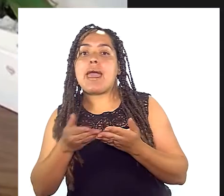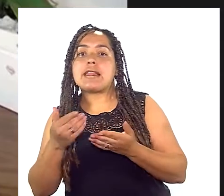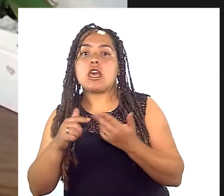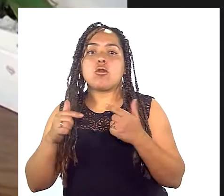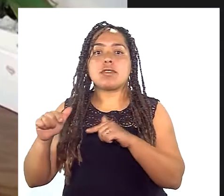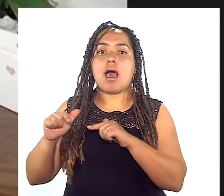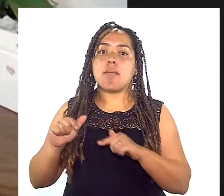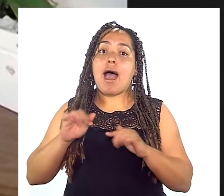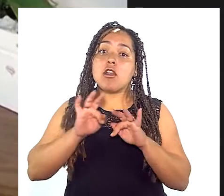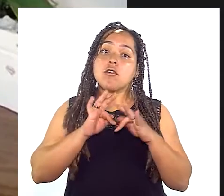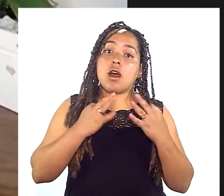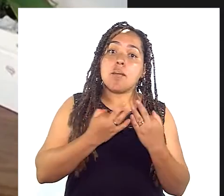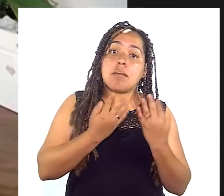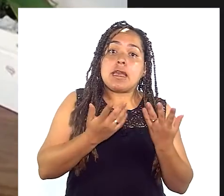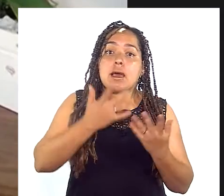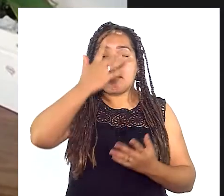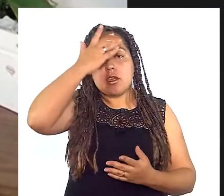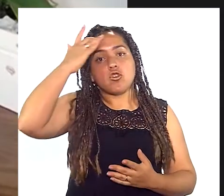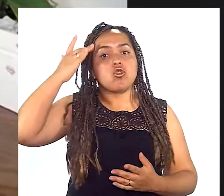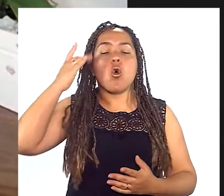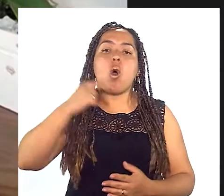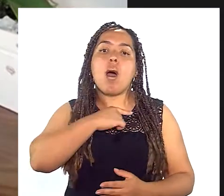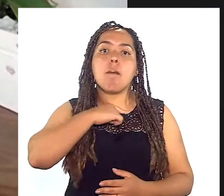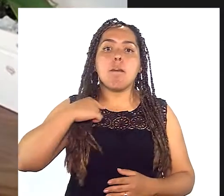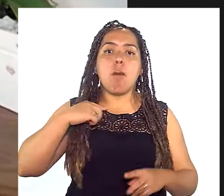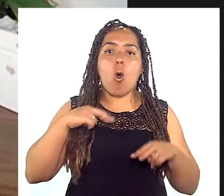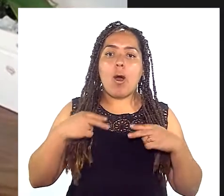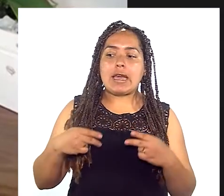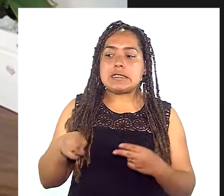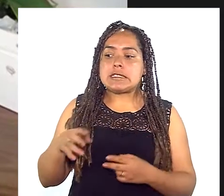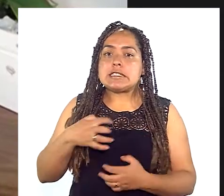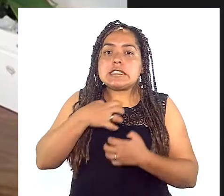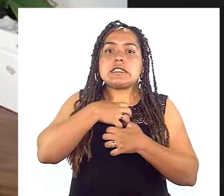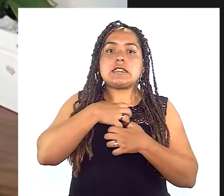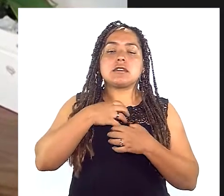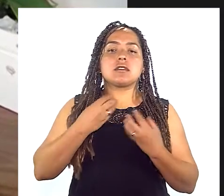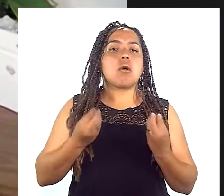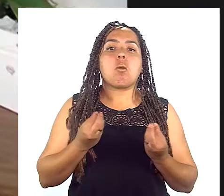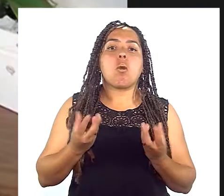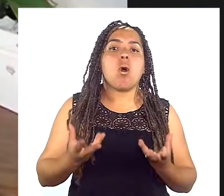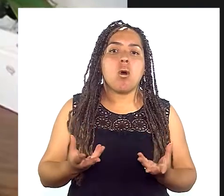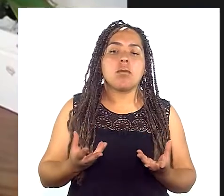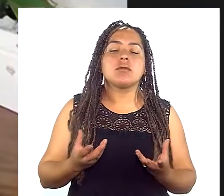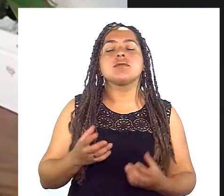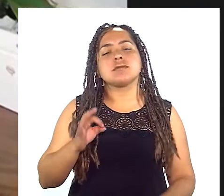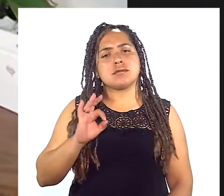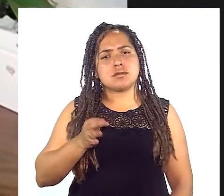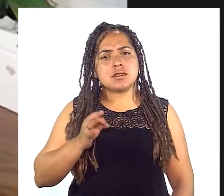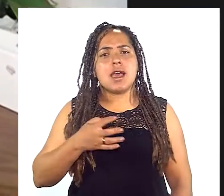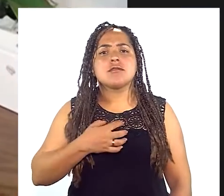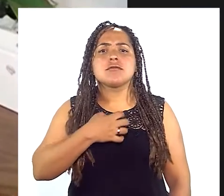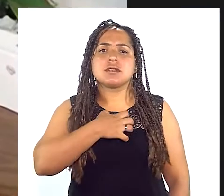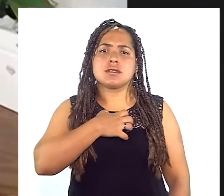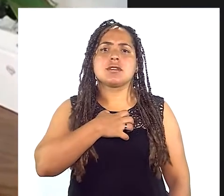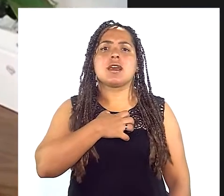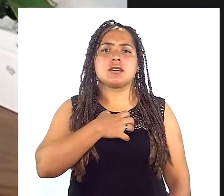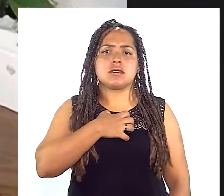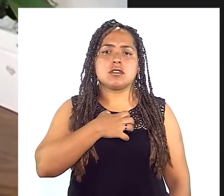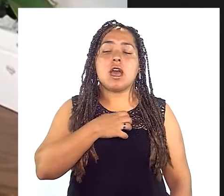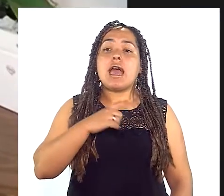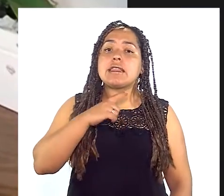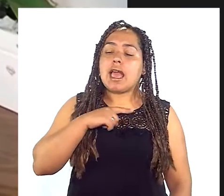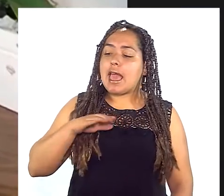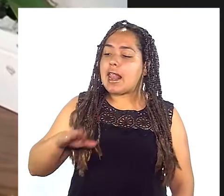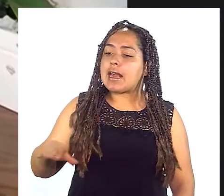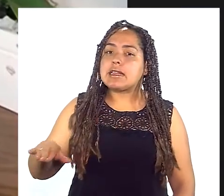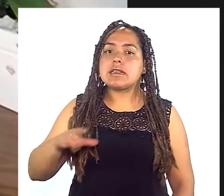também tiveram um ente querido que faleceu, então gerando toda essa ansiedade e essa angústia. E a criança sente isso, com certeza, né? Então a